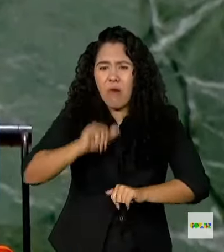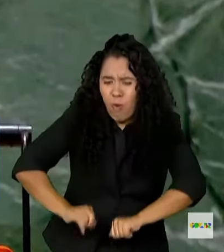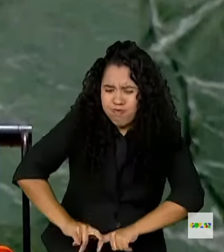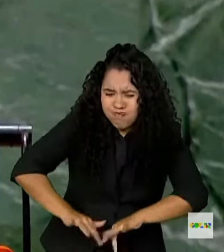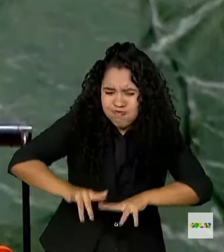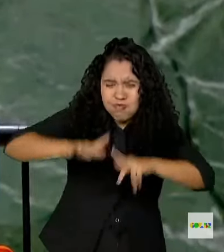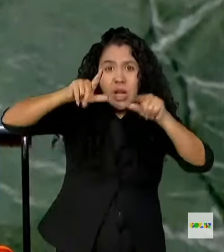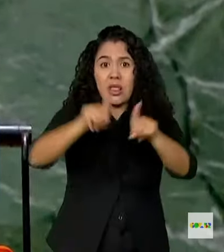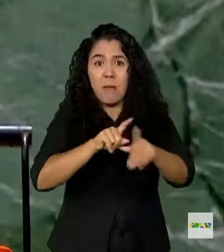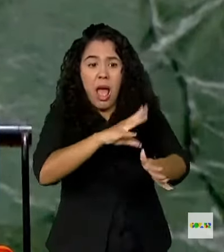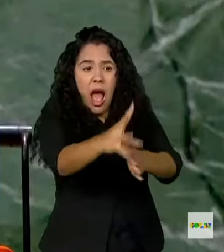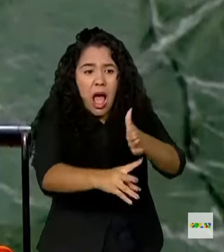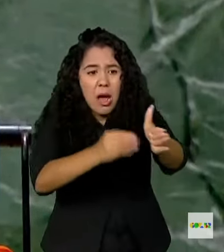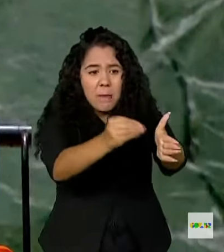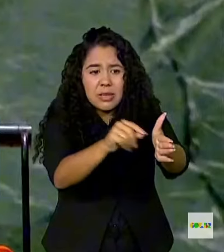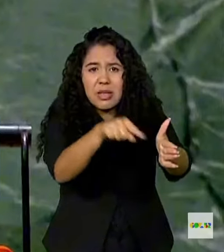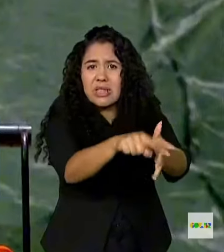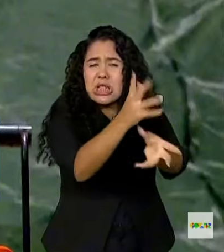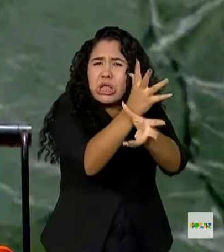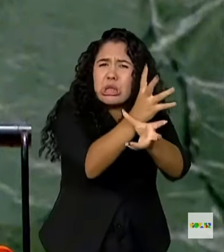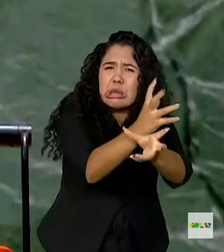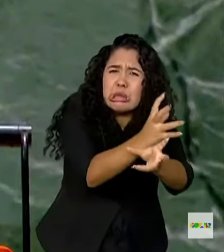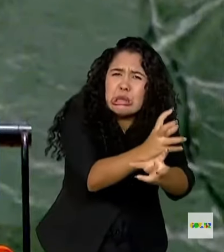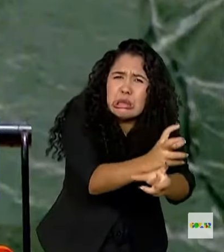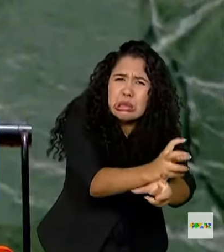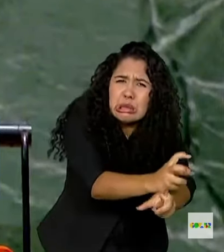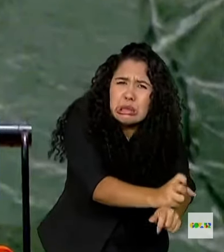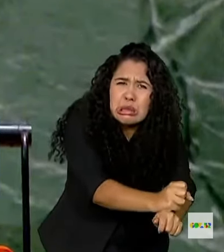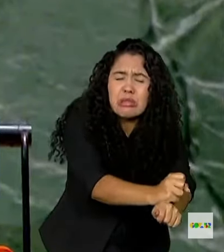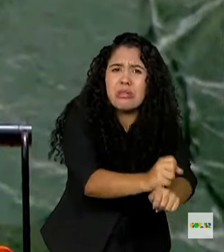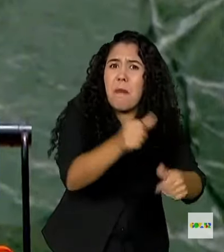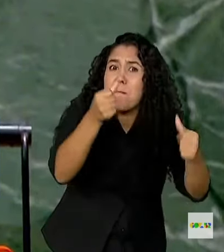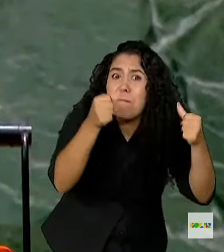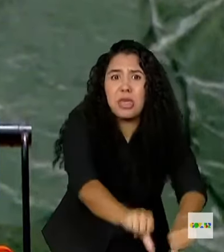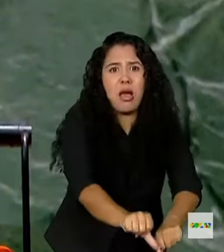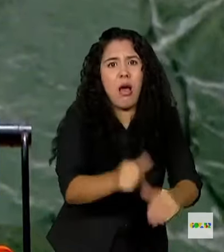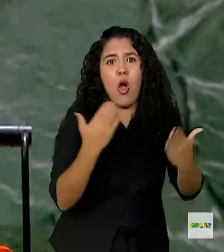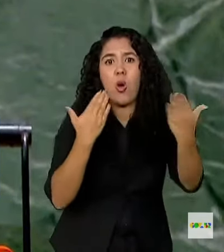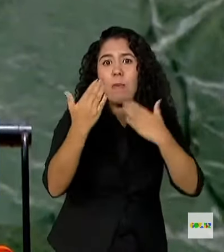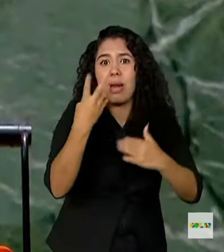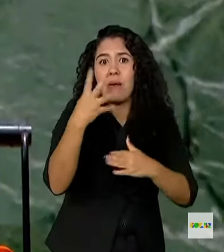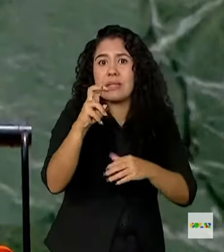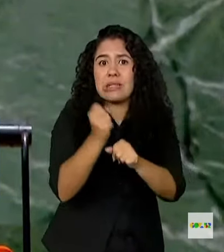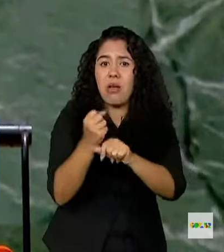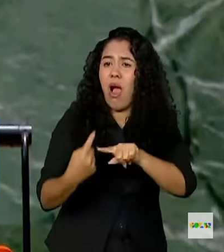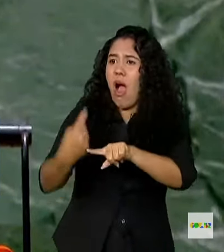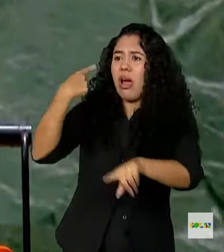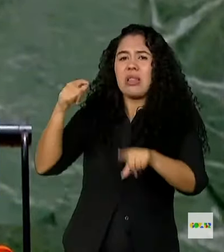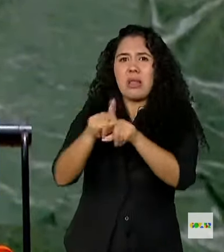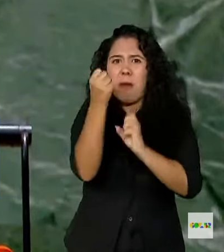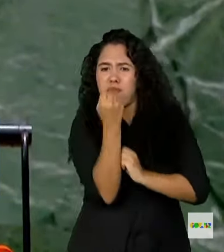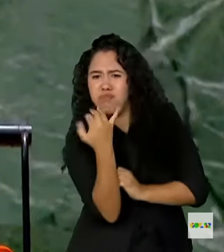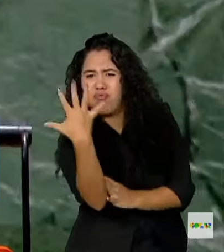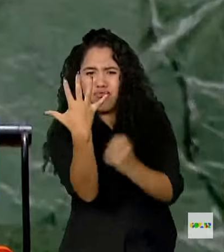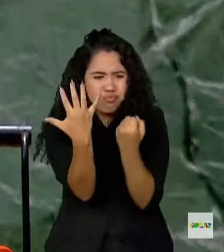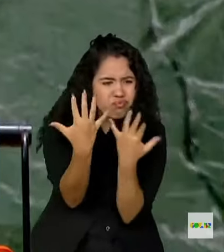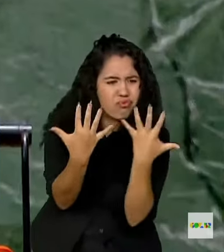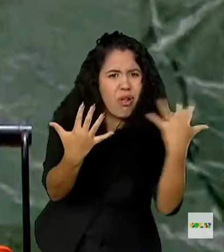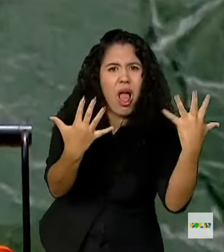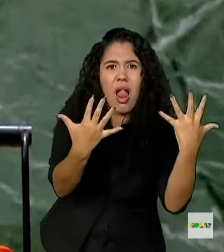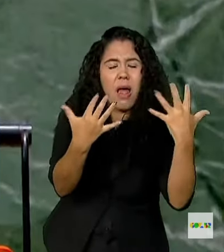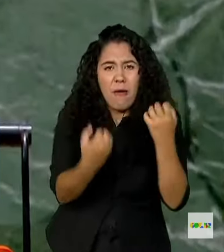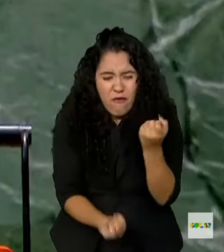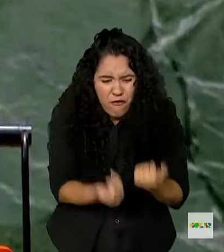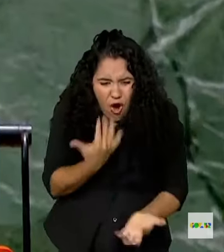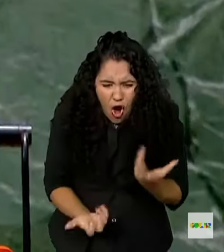está atravessando a pior estiagem em 45 anos. Incêndios florestais se alastraram pelo país e